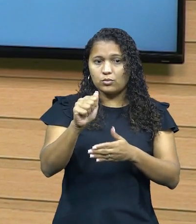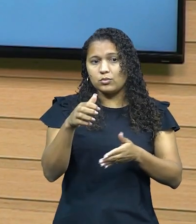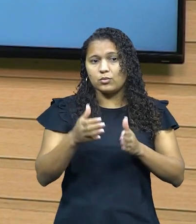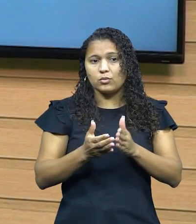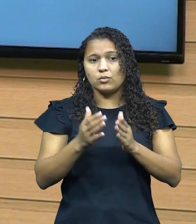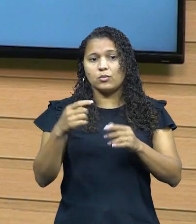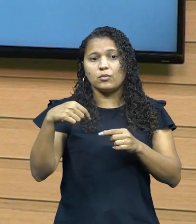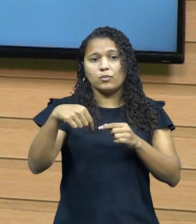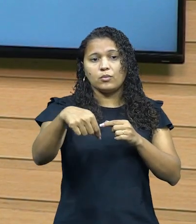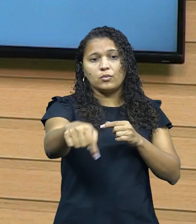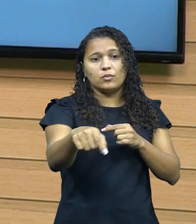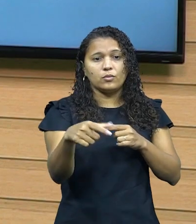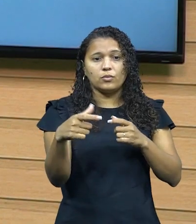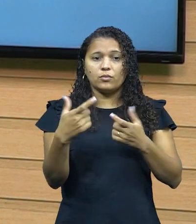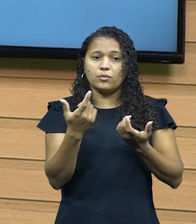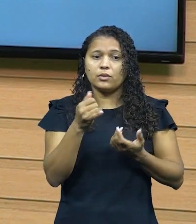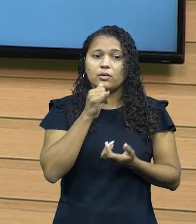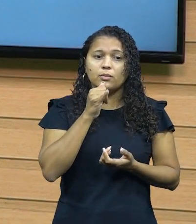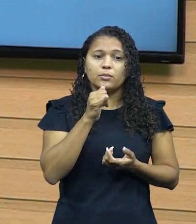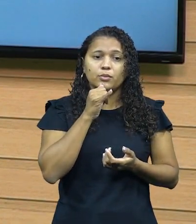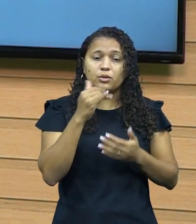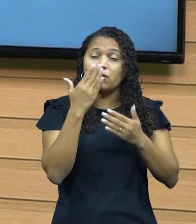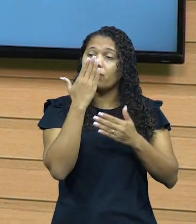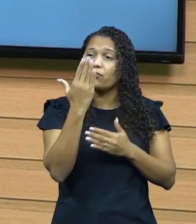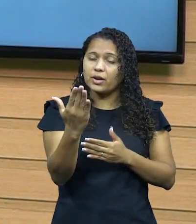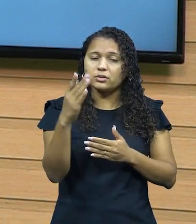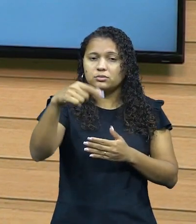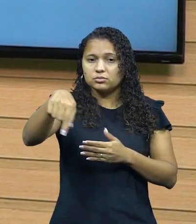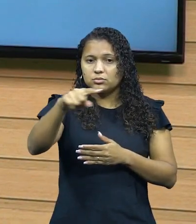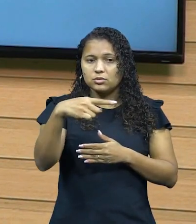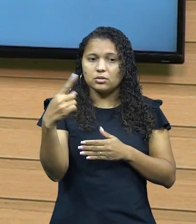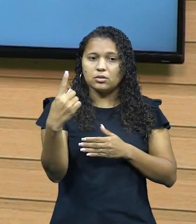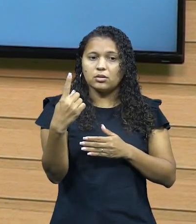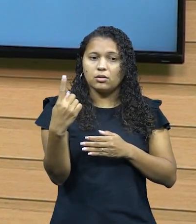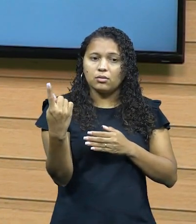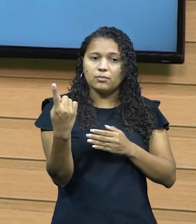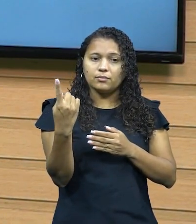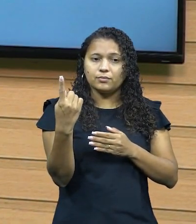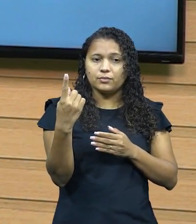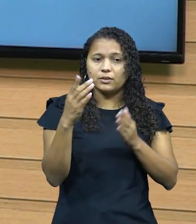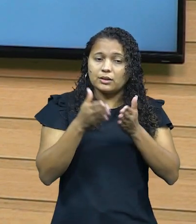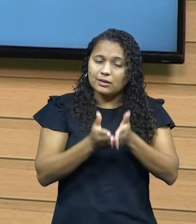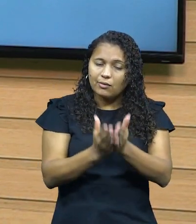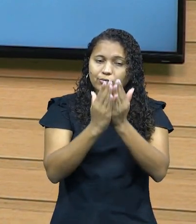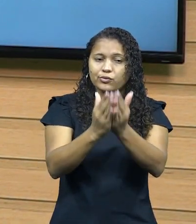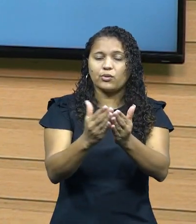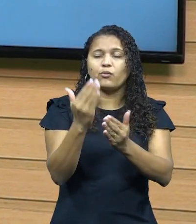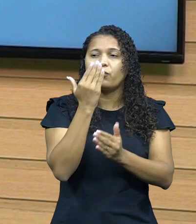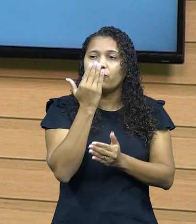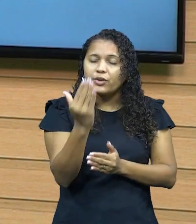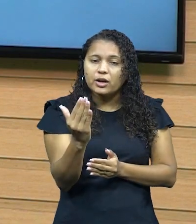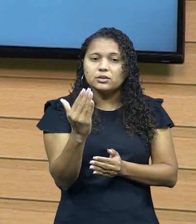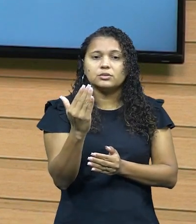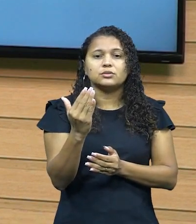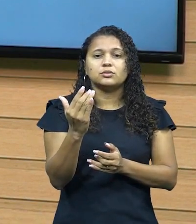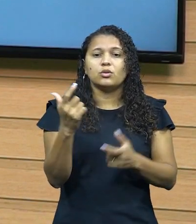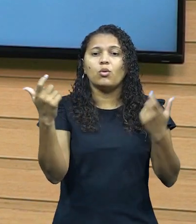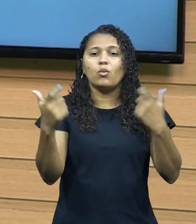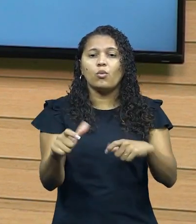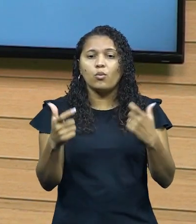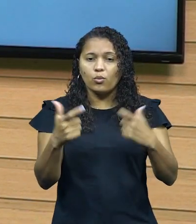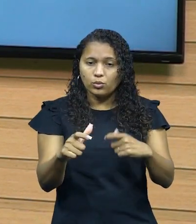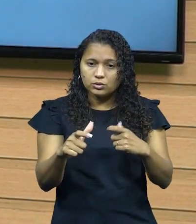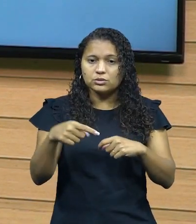está aproando para tal direção, que é a parte da frente do navio, a proa, a parte da frente do navio. Então, ela